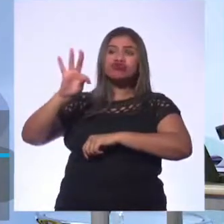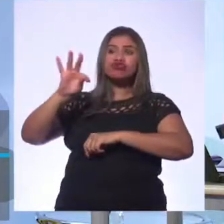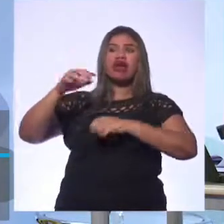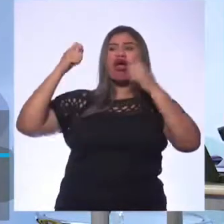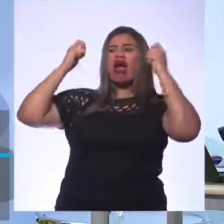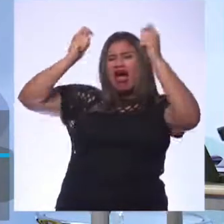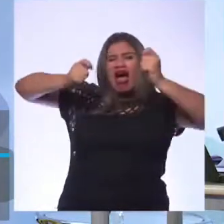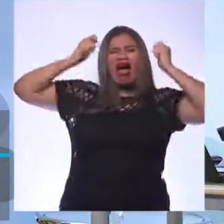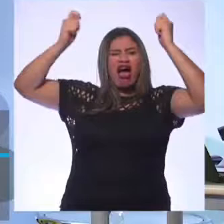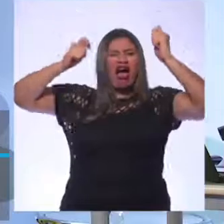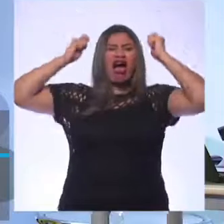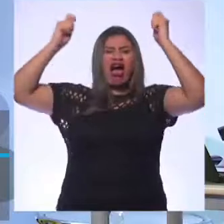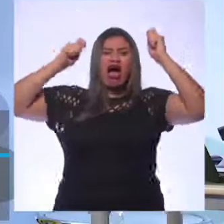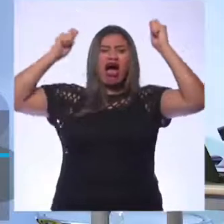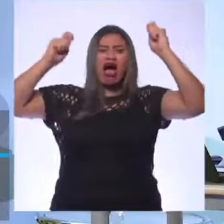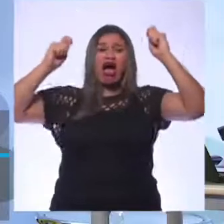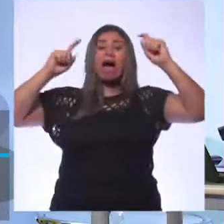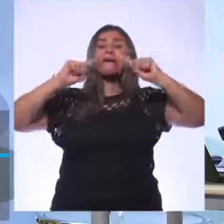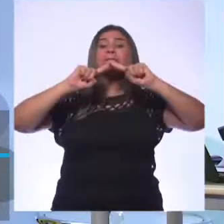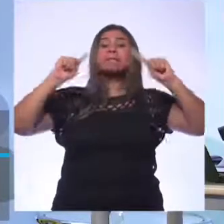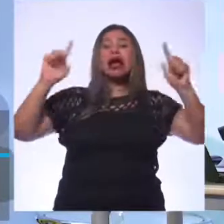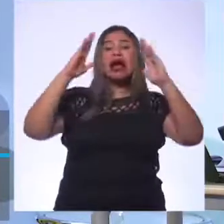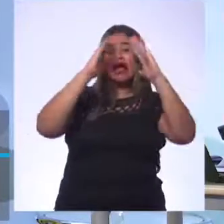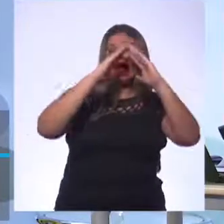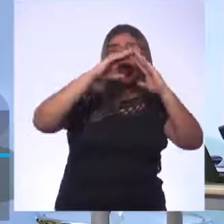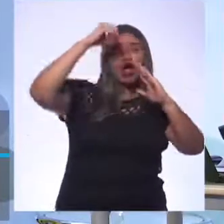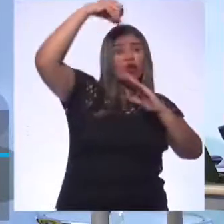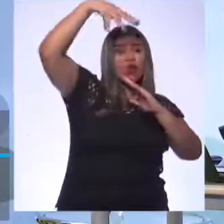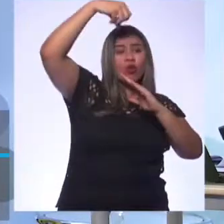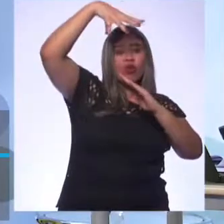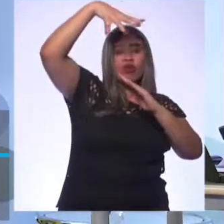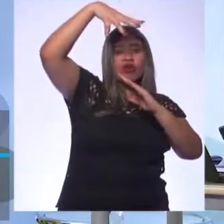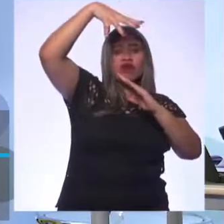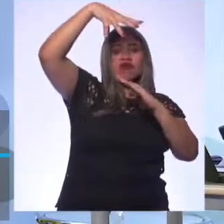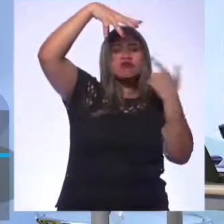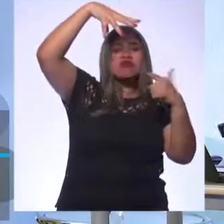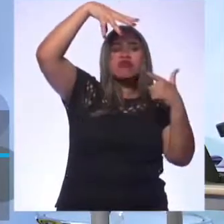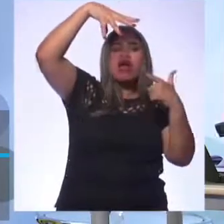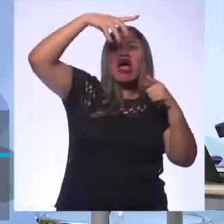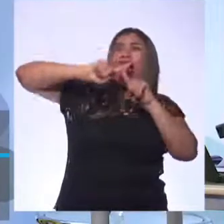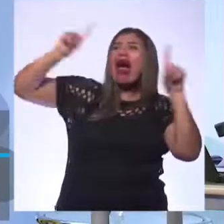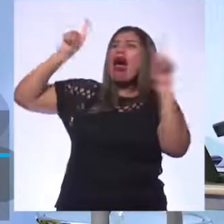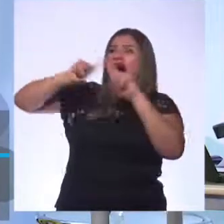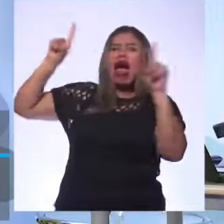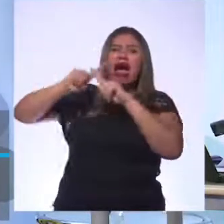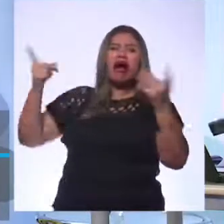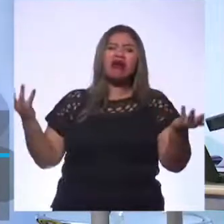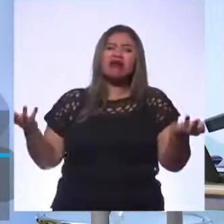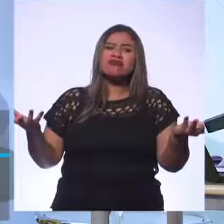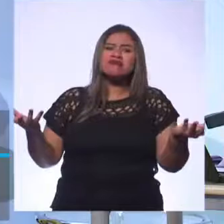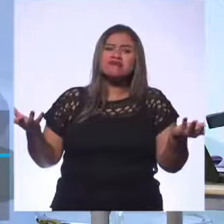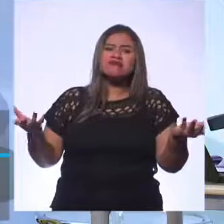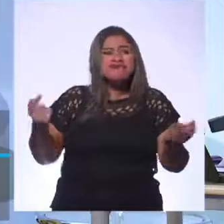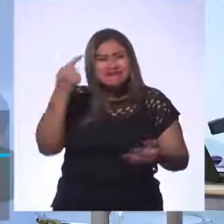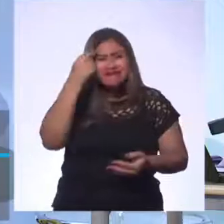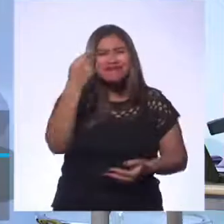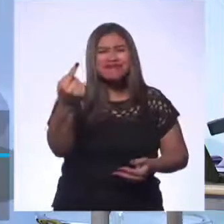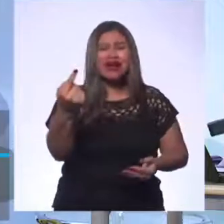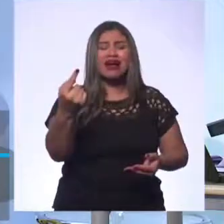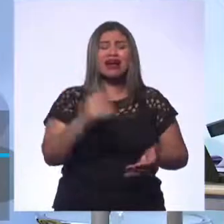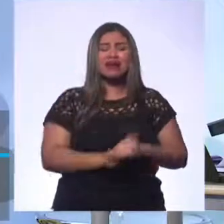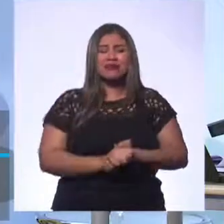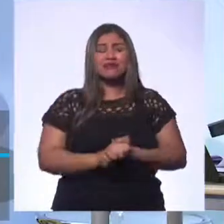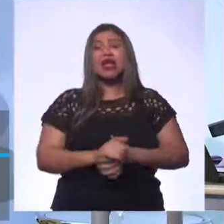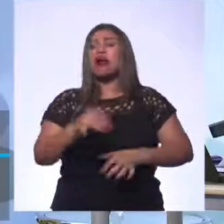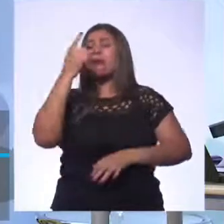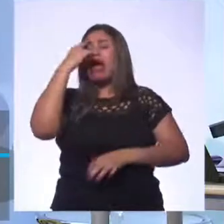casa? Nós somos parte do problema, gente. Não adianta a gente ficar só reclamando. Porque nós é que consumimos.